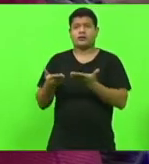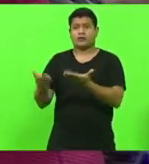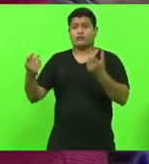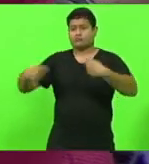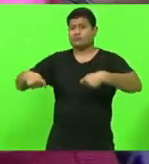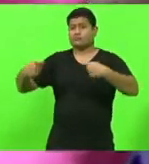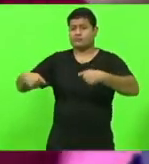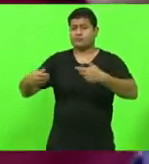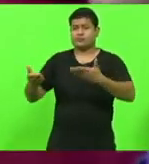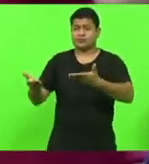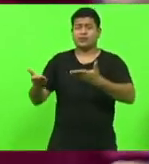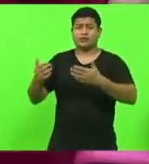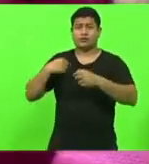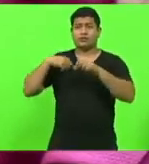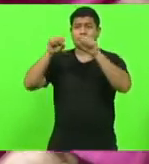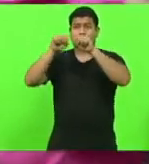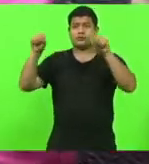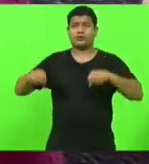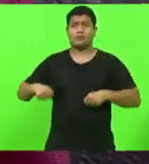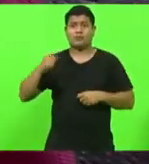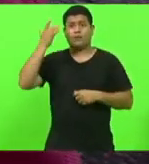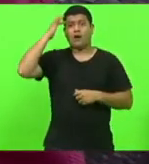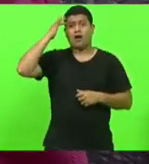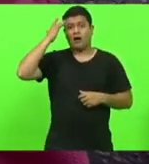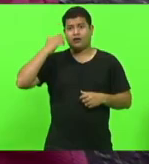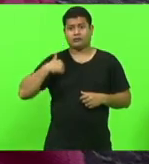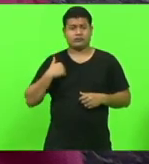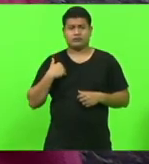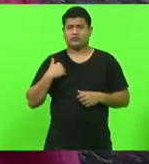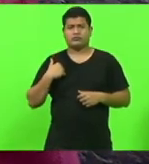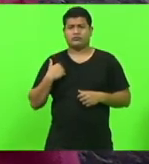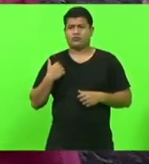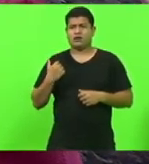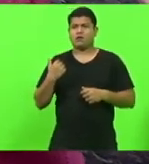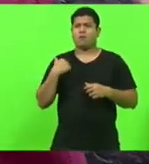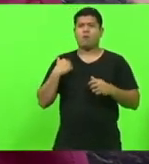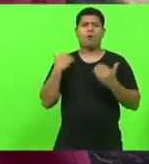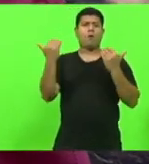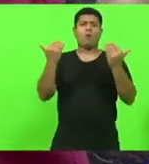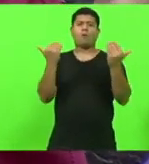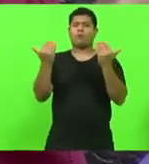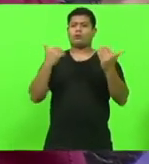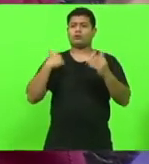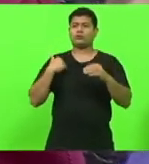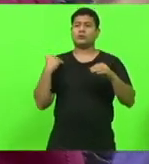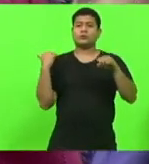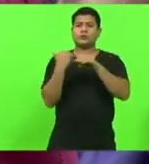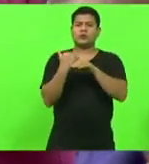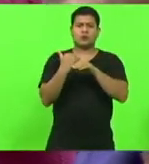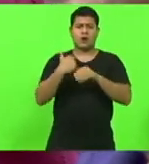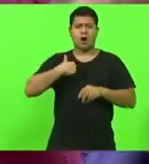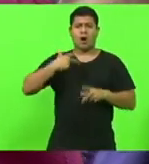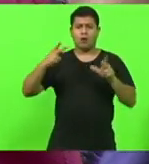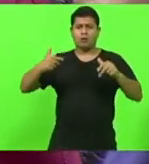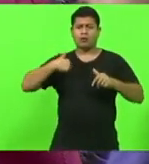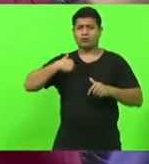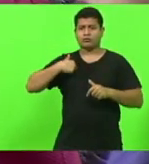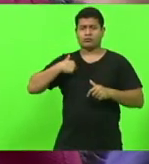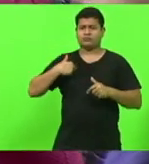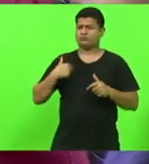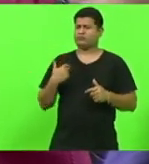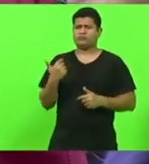sistema, eu acho que aqui dentro não tem ninguém que conheça mais do que eu, pela justiça que se faz neste